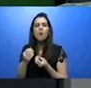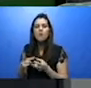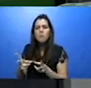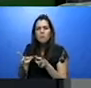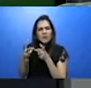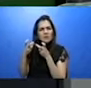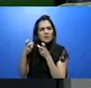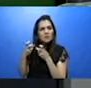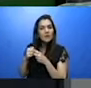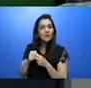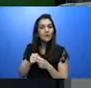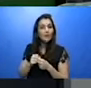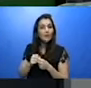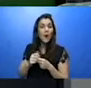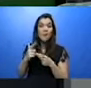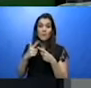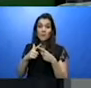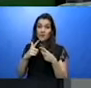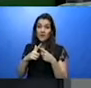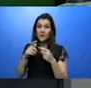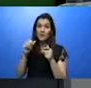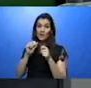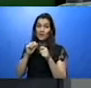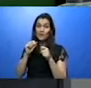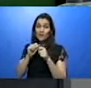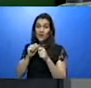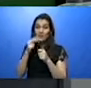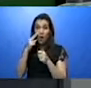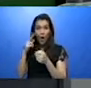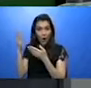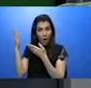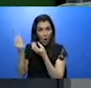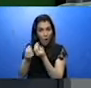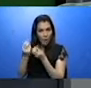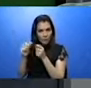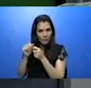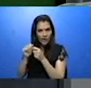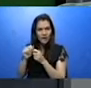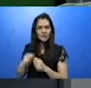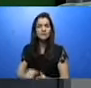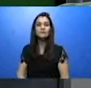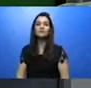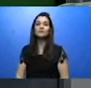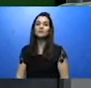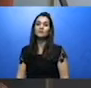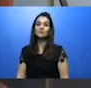gramas? Porque eu fiz o cálculo. Então, vamos lá. Olha,